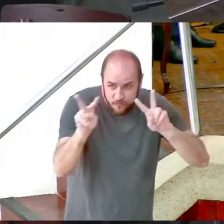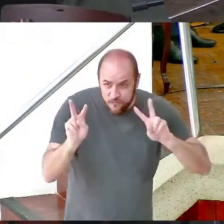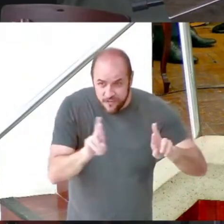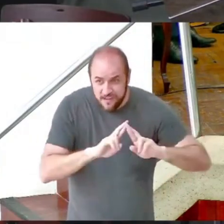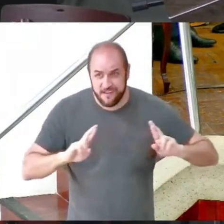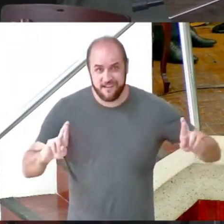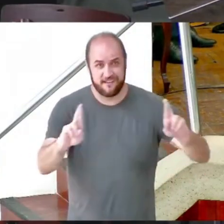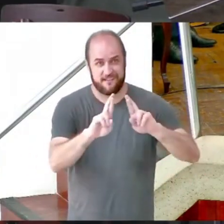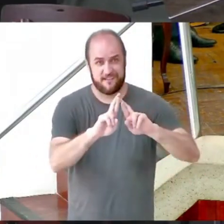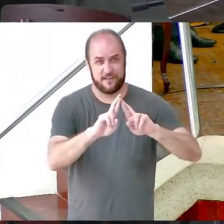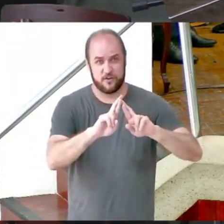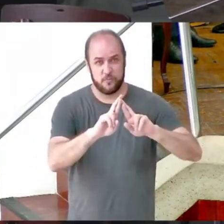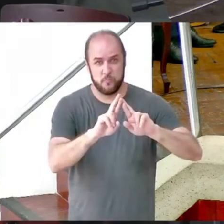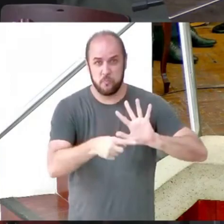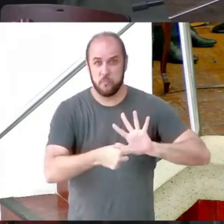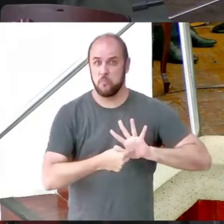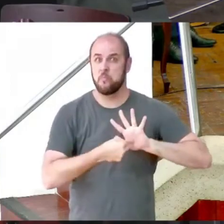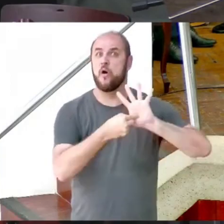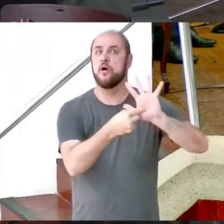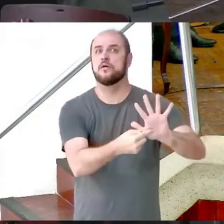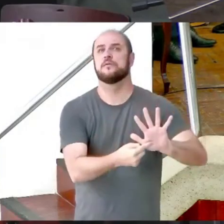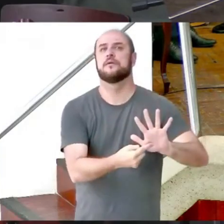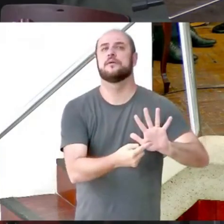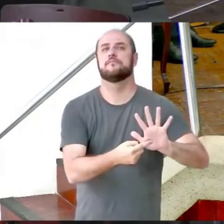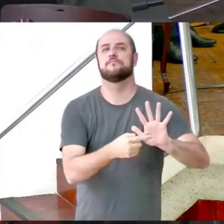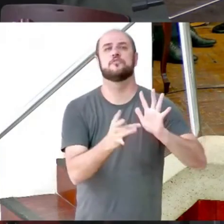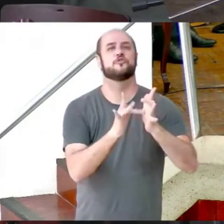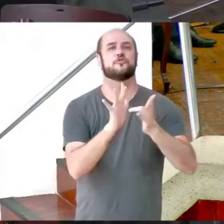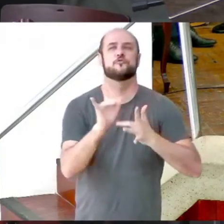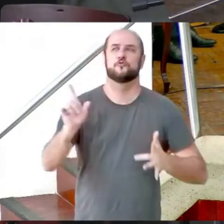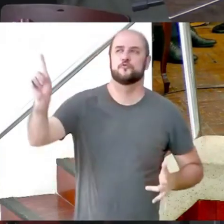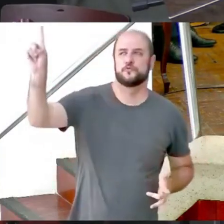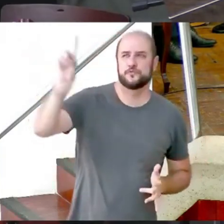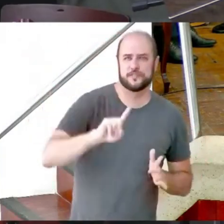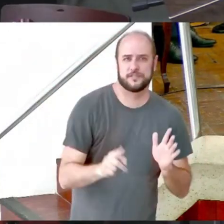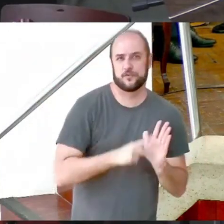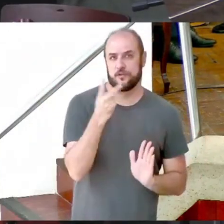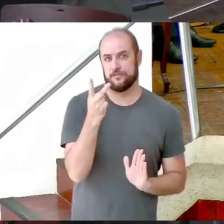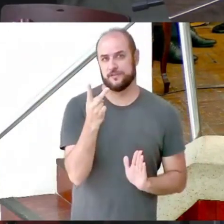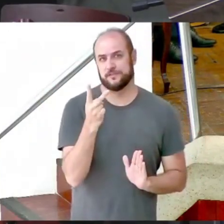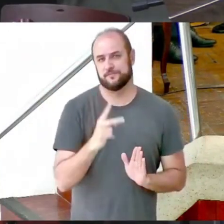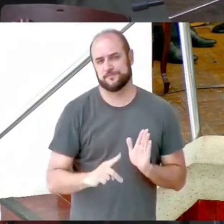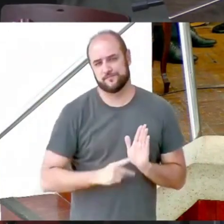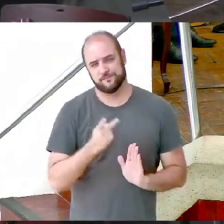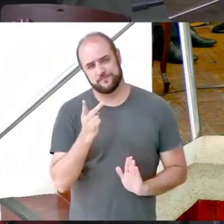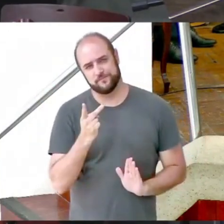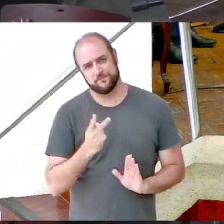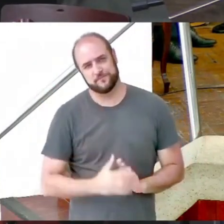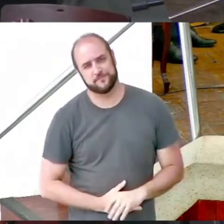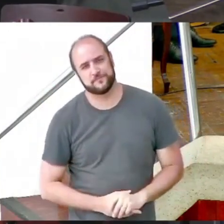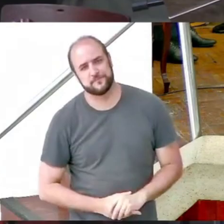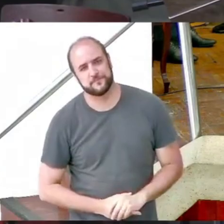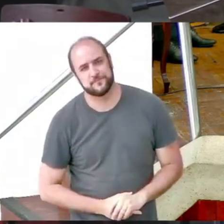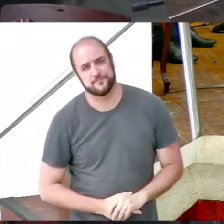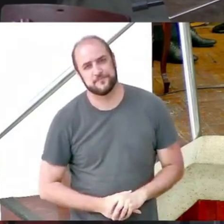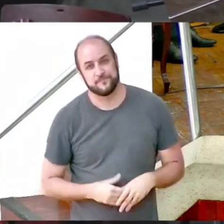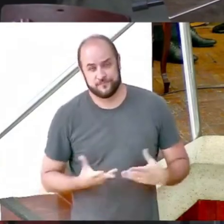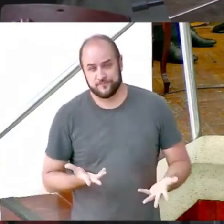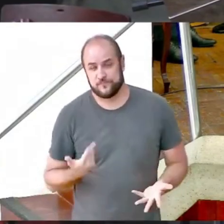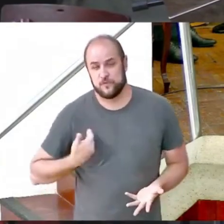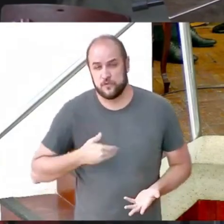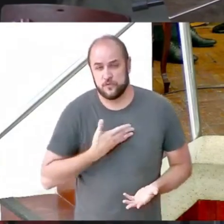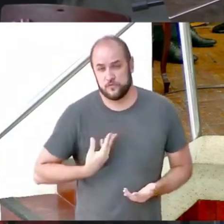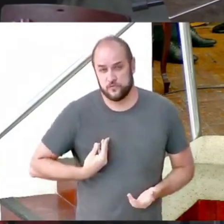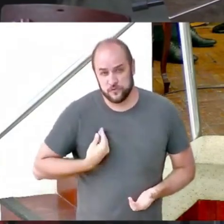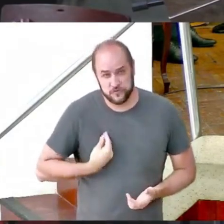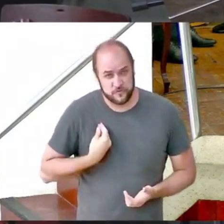serão manifestados na volta de Jesus Cristo, na sua segunda vinda. Dessa forma, nós